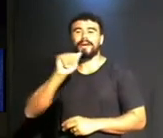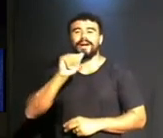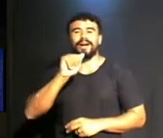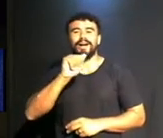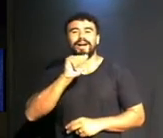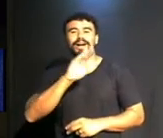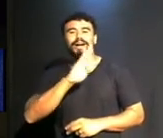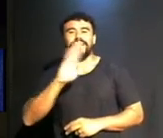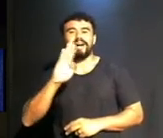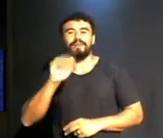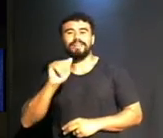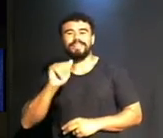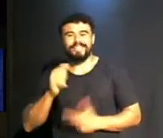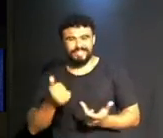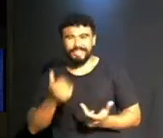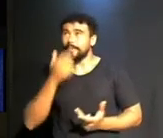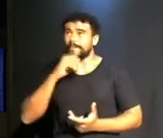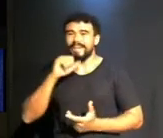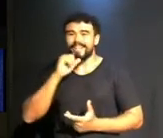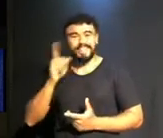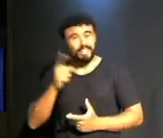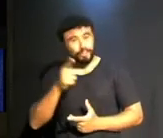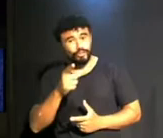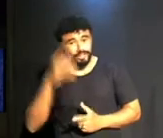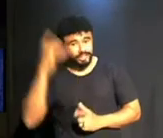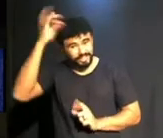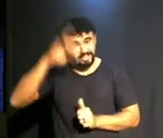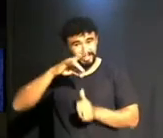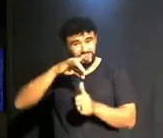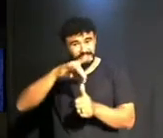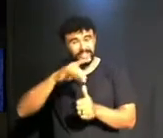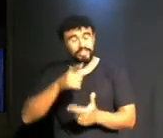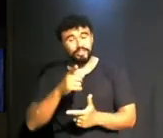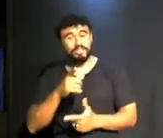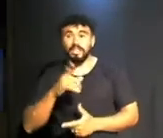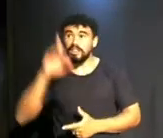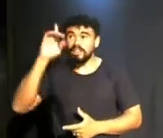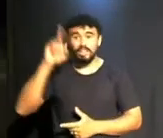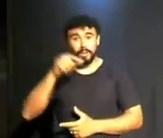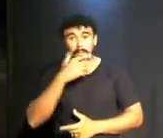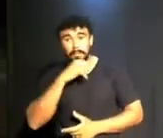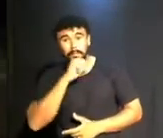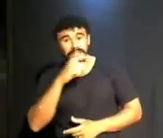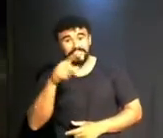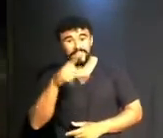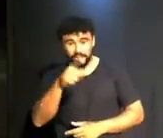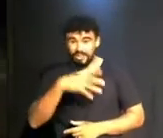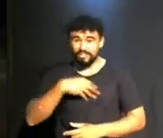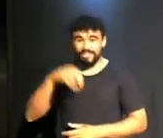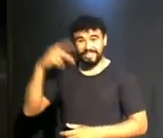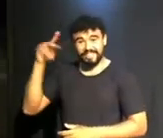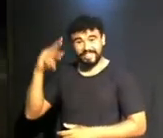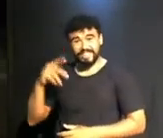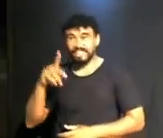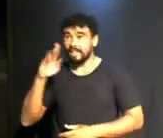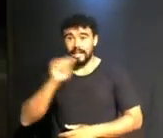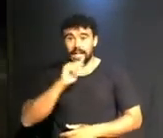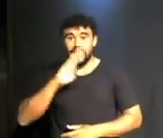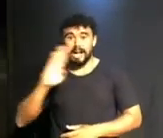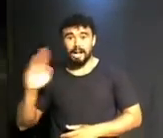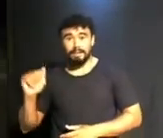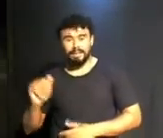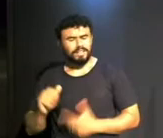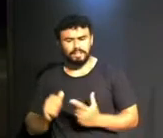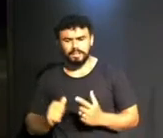você é guiado pelo Espírito de Deus então você é filho você tem um Deus que é pai esse pai é um aba